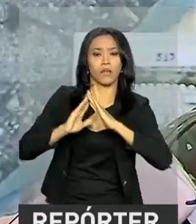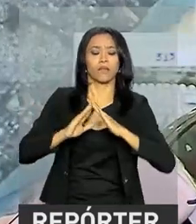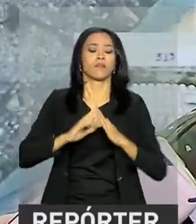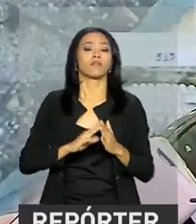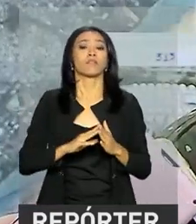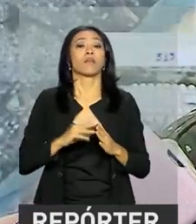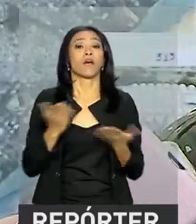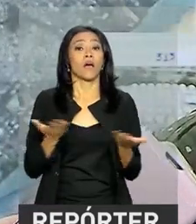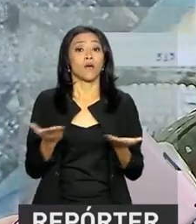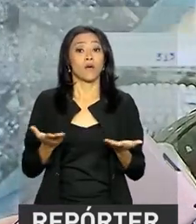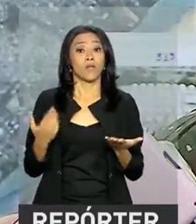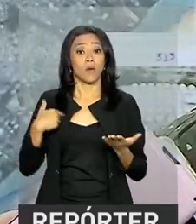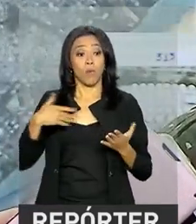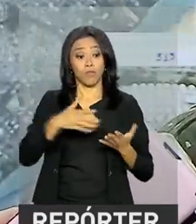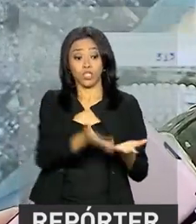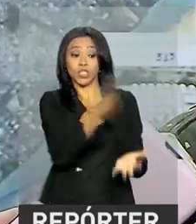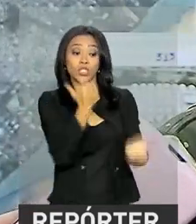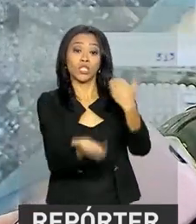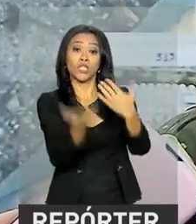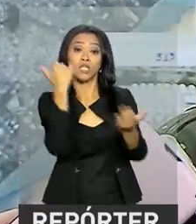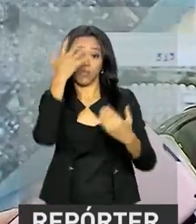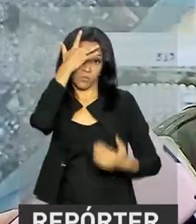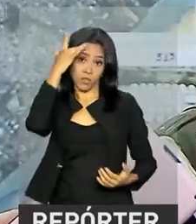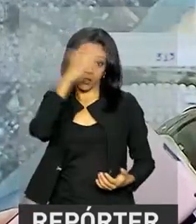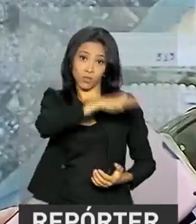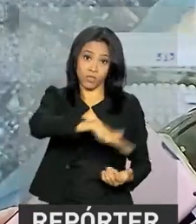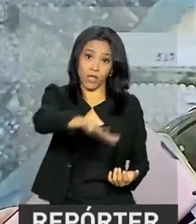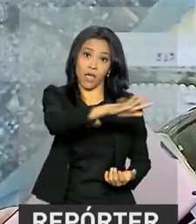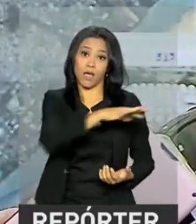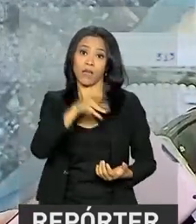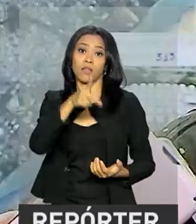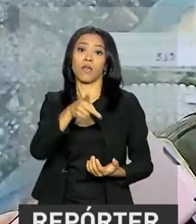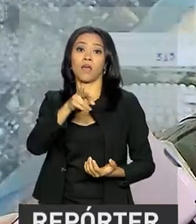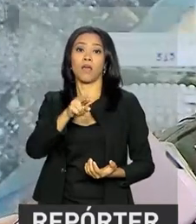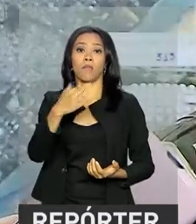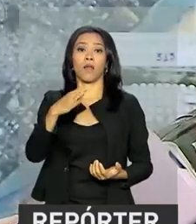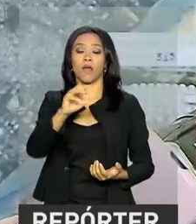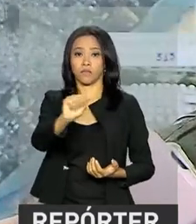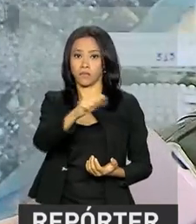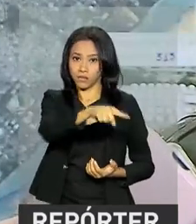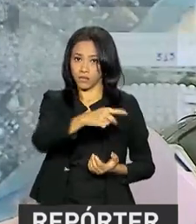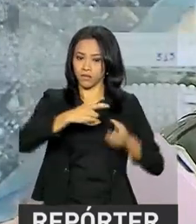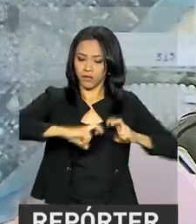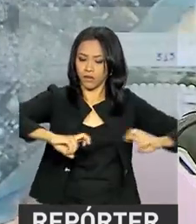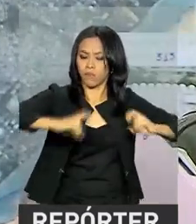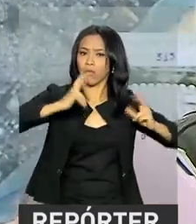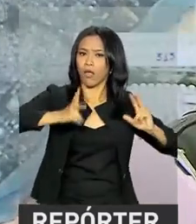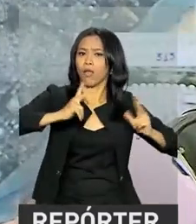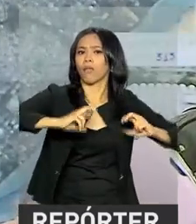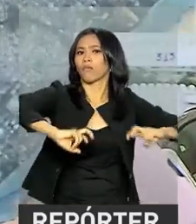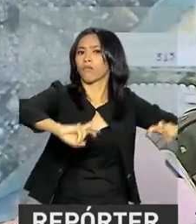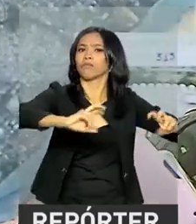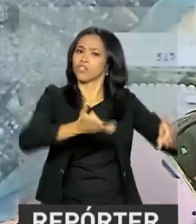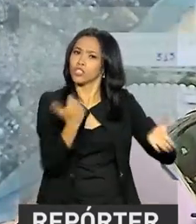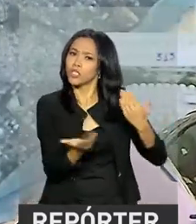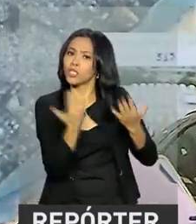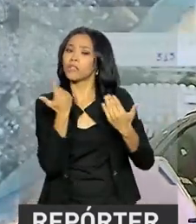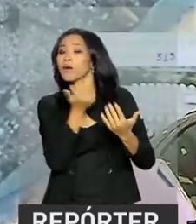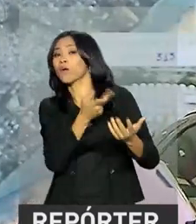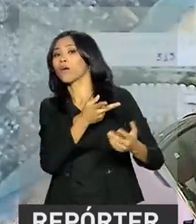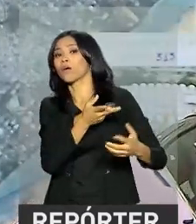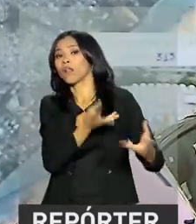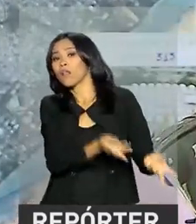a desocupação da praça e alguns remanescentes em um ou outro prédio que eles estejam ocupando, nós vamos